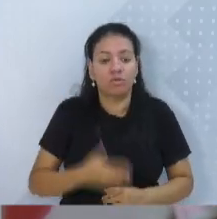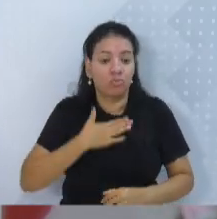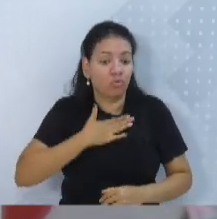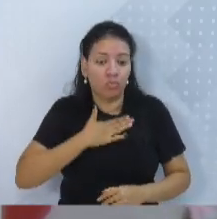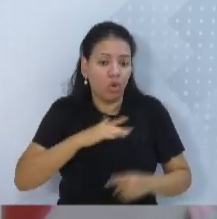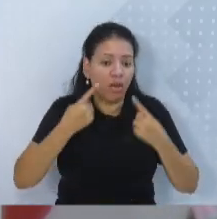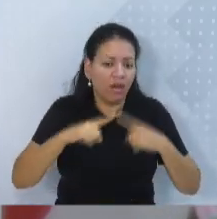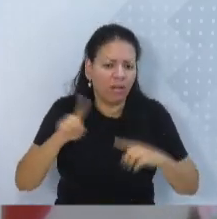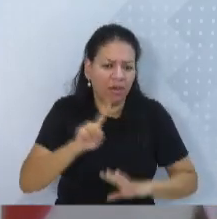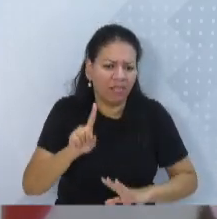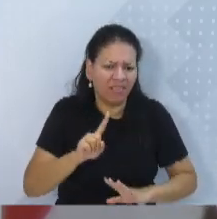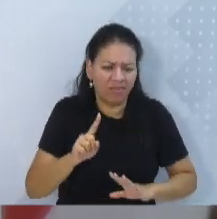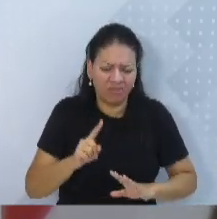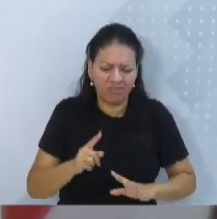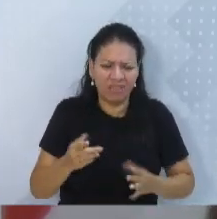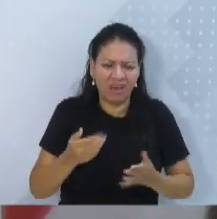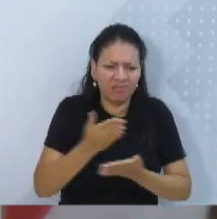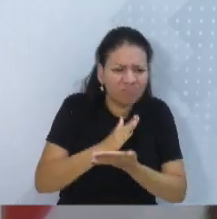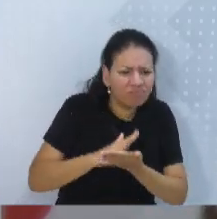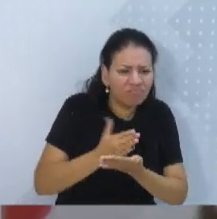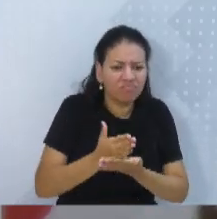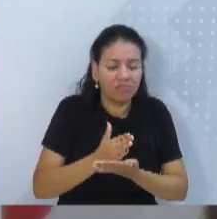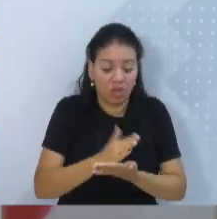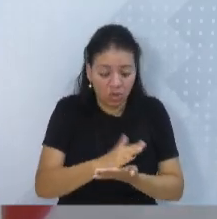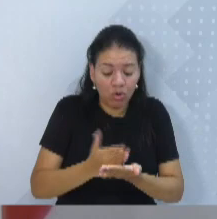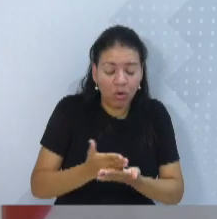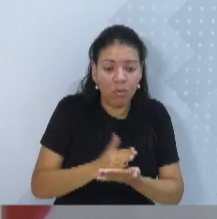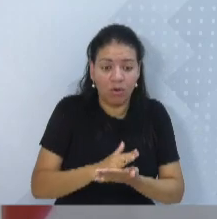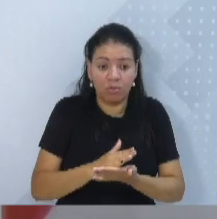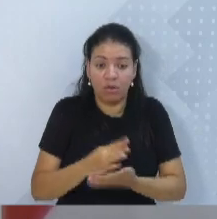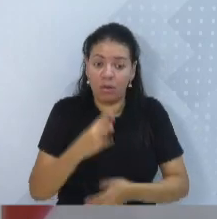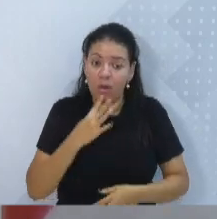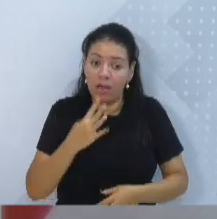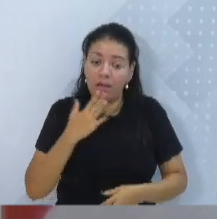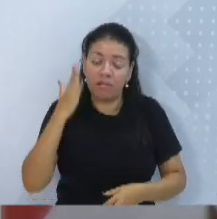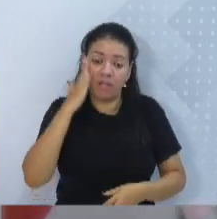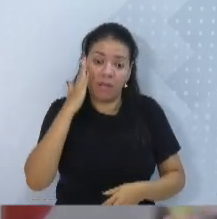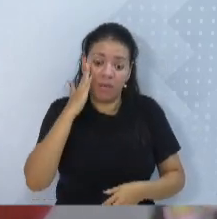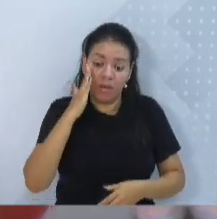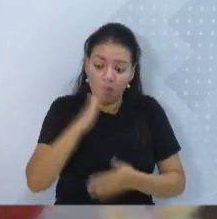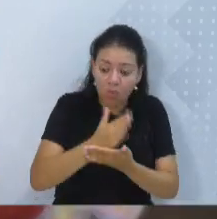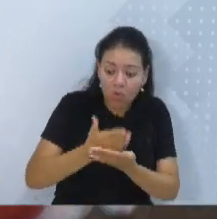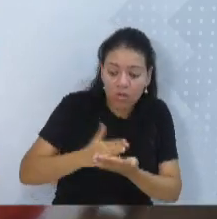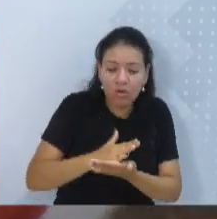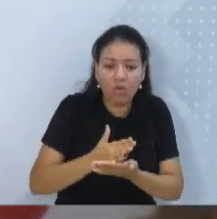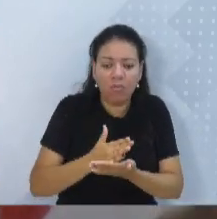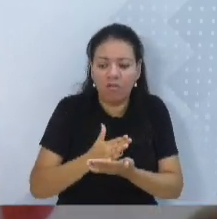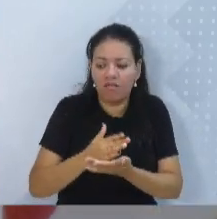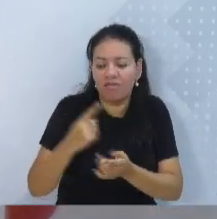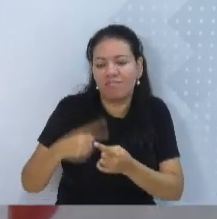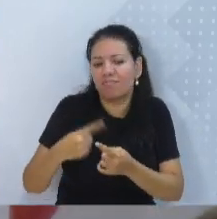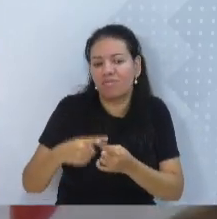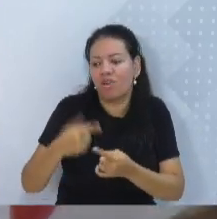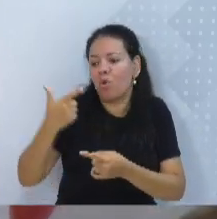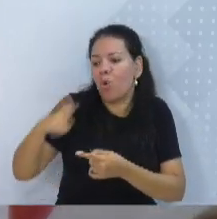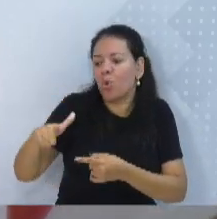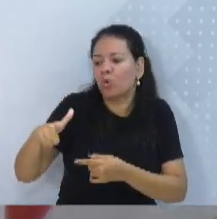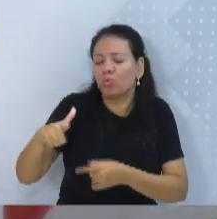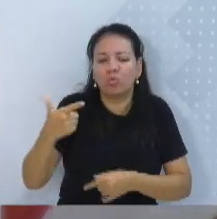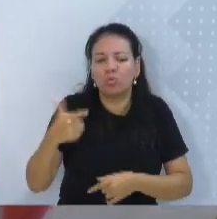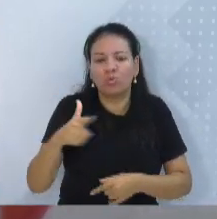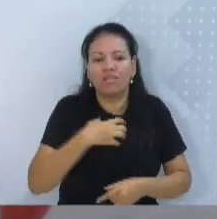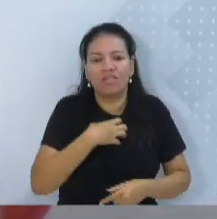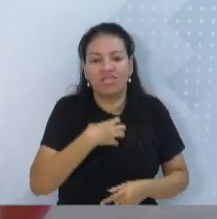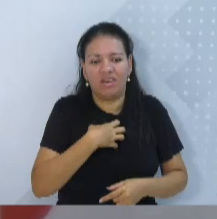barulhenta de verdade Quem me conhece sabe que quando eu faço barulho é porque as outras vias não deu certo né então